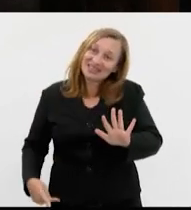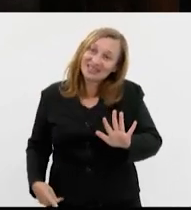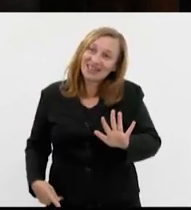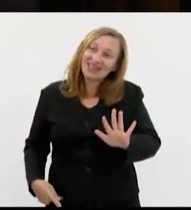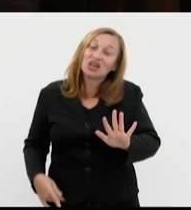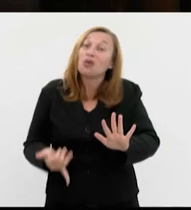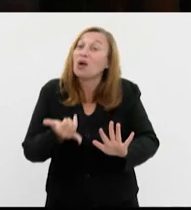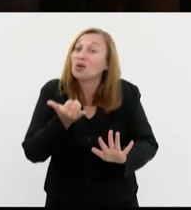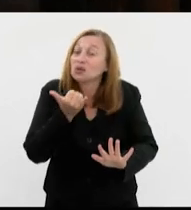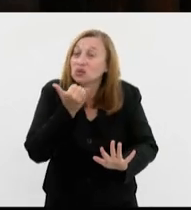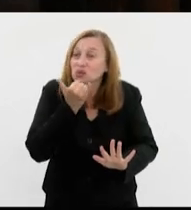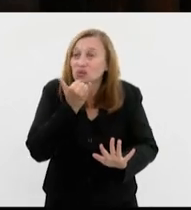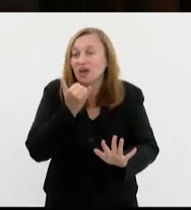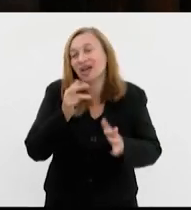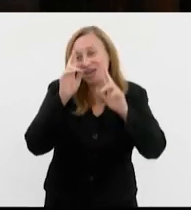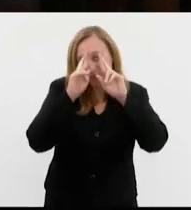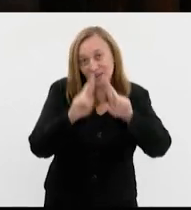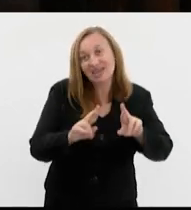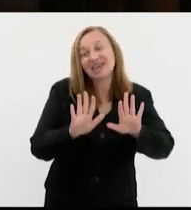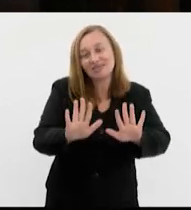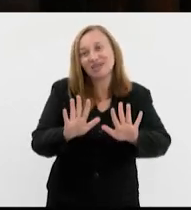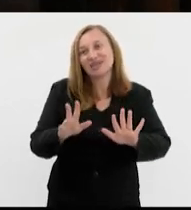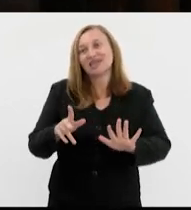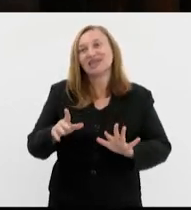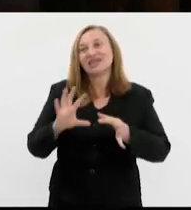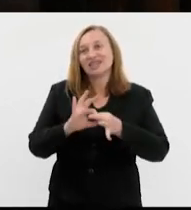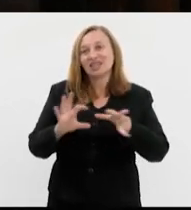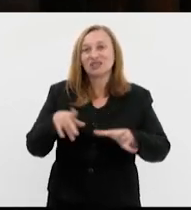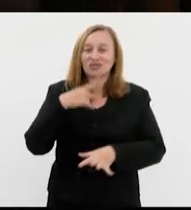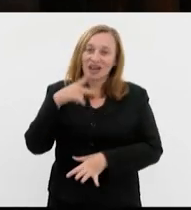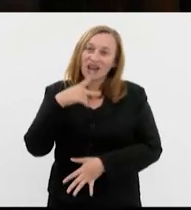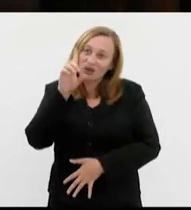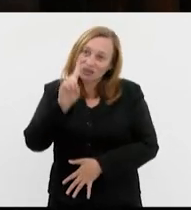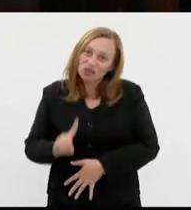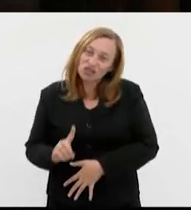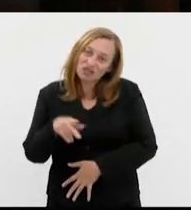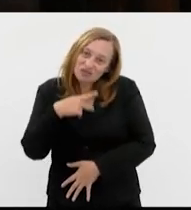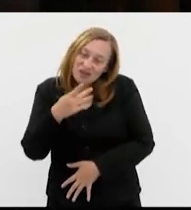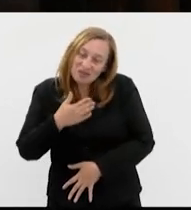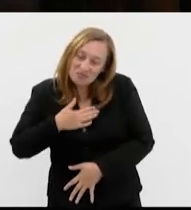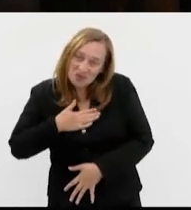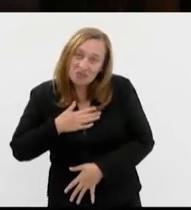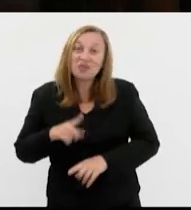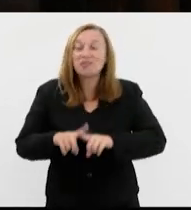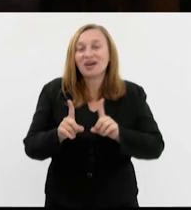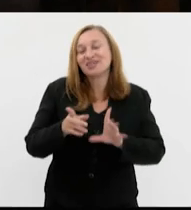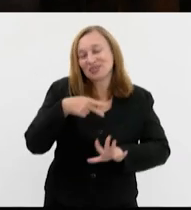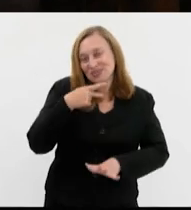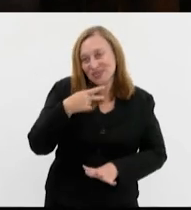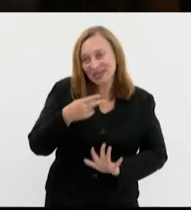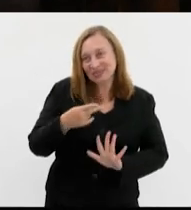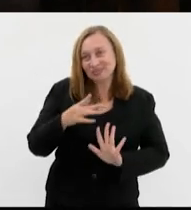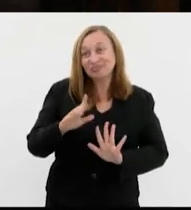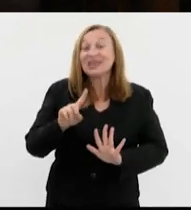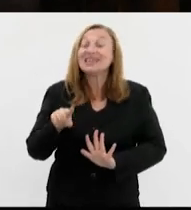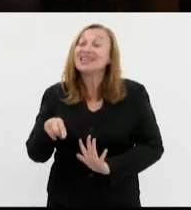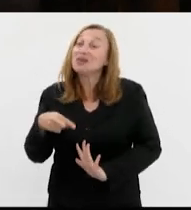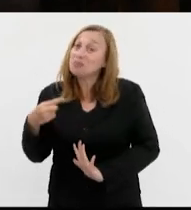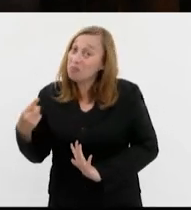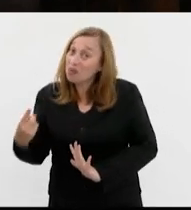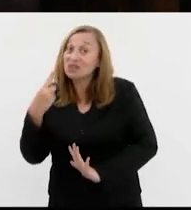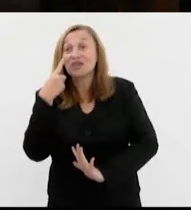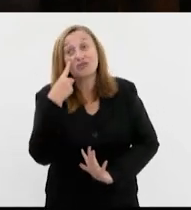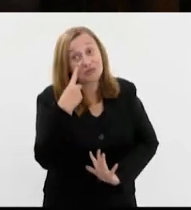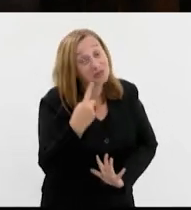todo respeito a Vossa Excelência. Deixa eu tomar a par aqui do direito meu da minha fala. Mas, assim, depois que nós